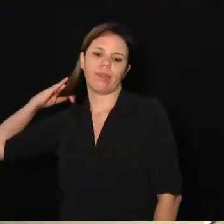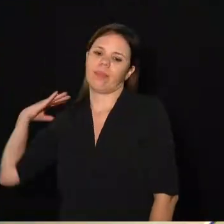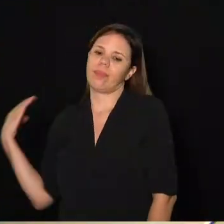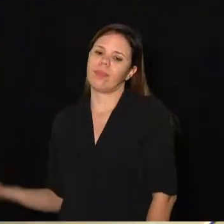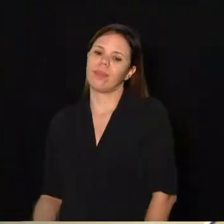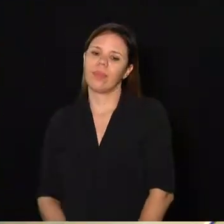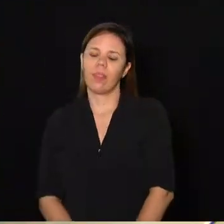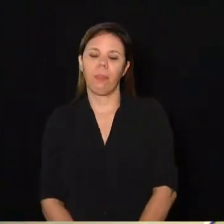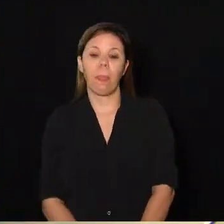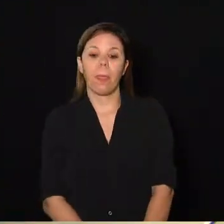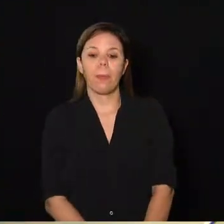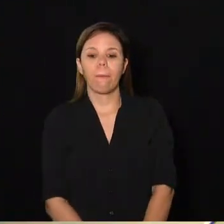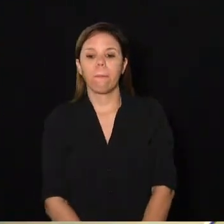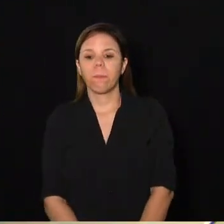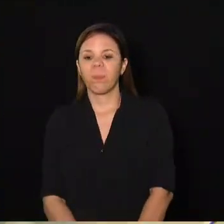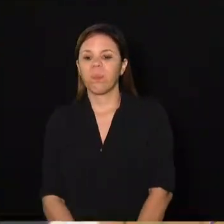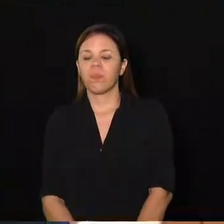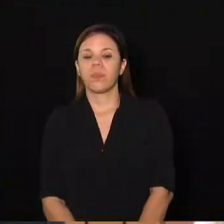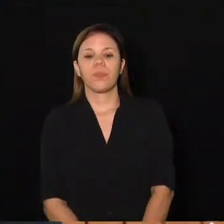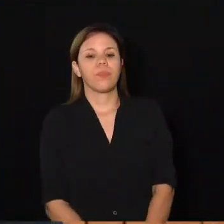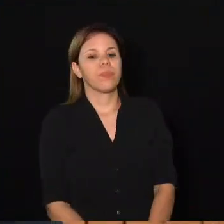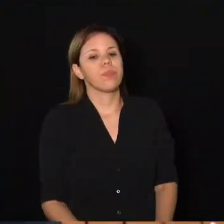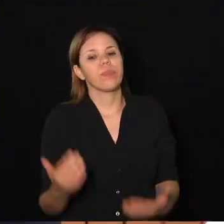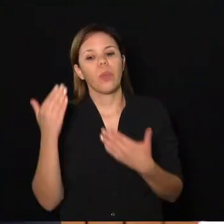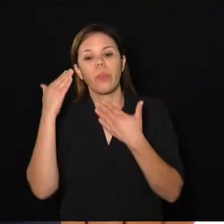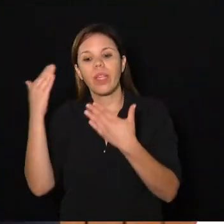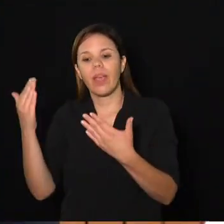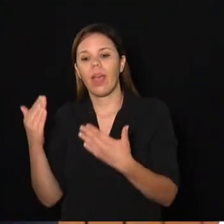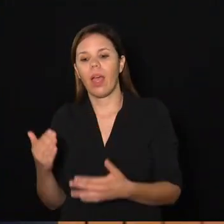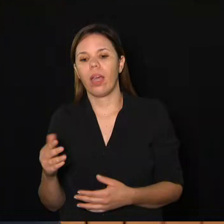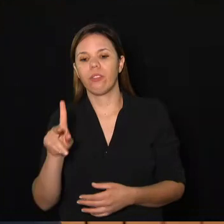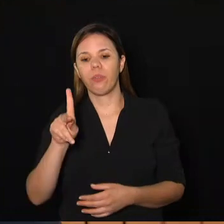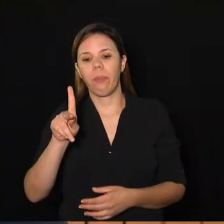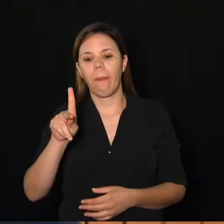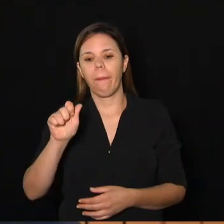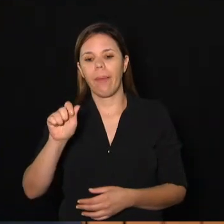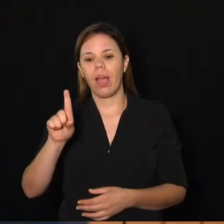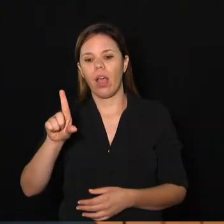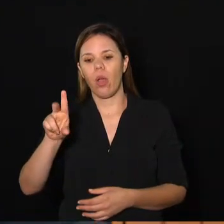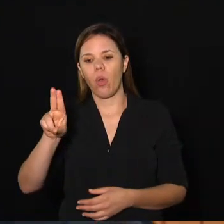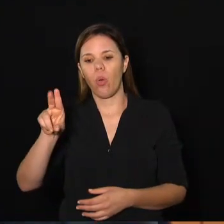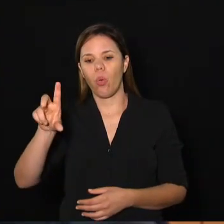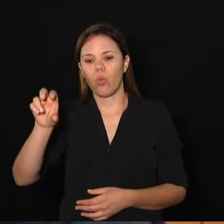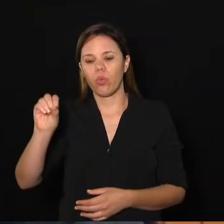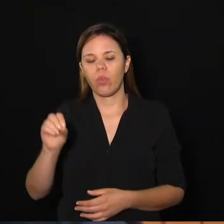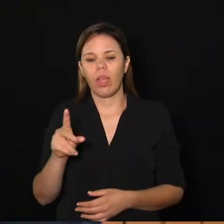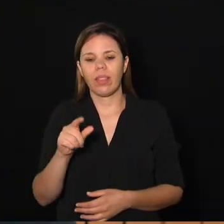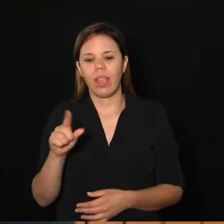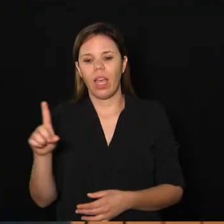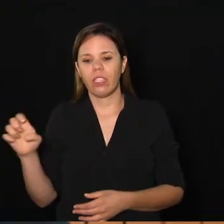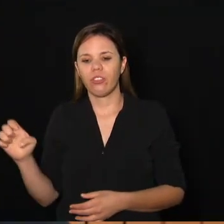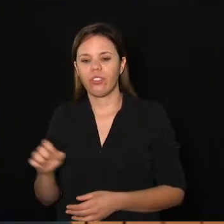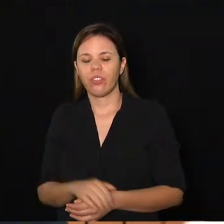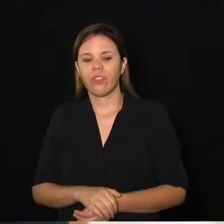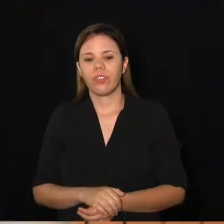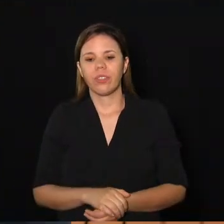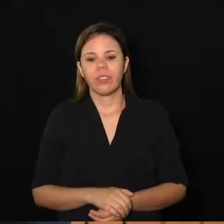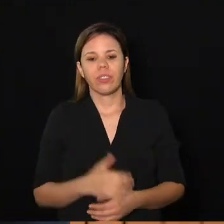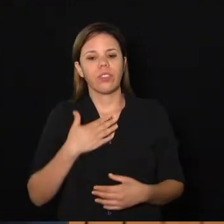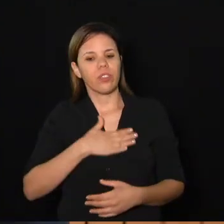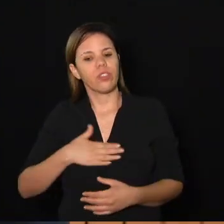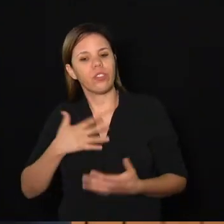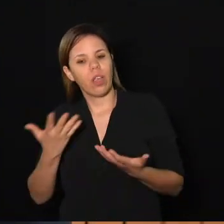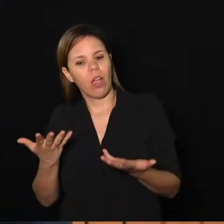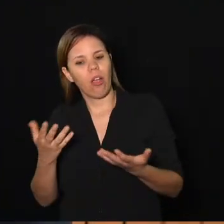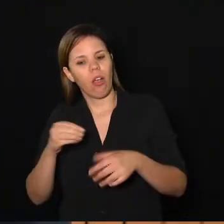muito obrigado doutor Paulo Haddad vice-líder do governo eu gostaria agora então de